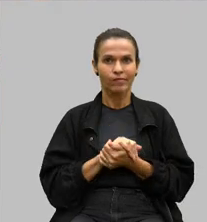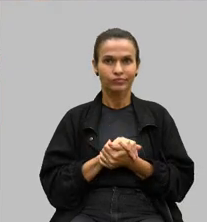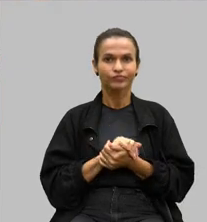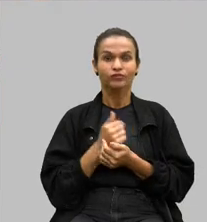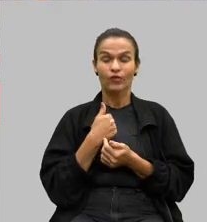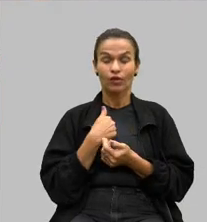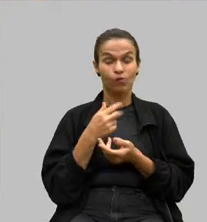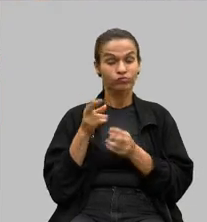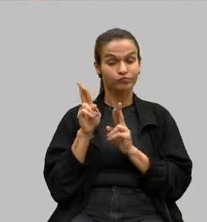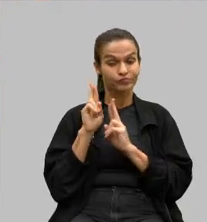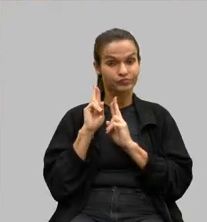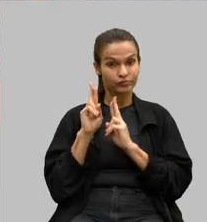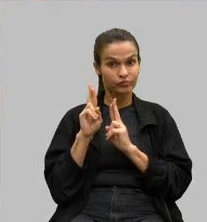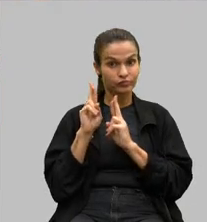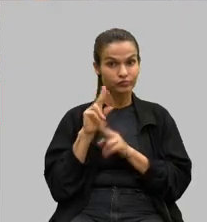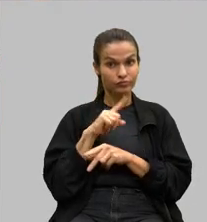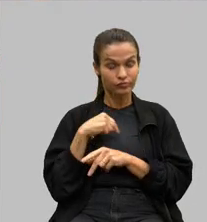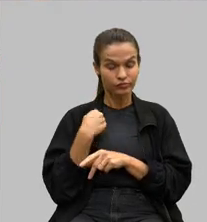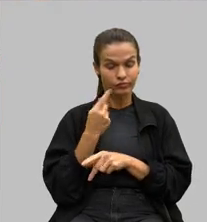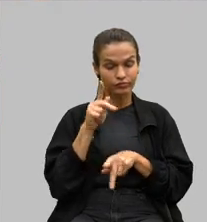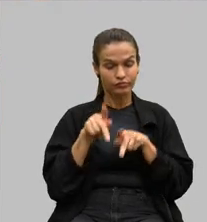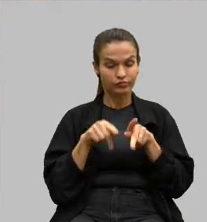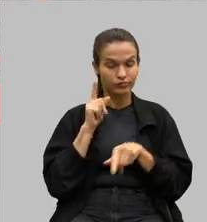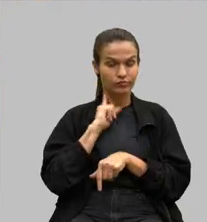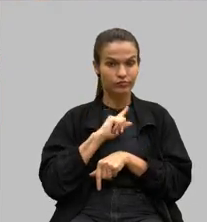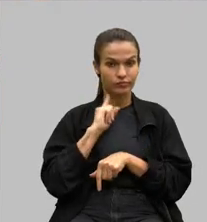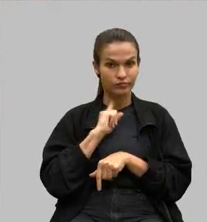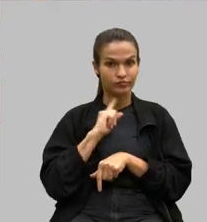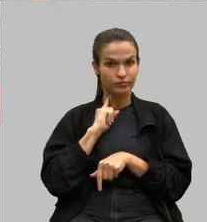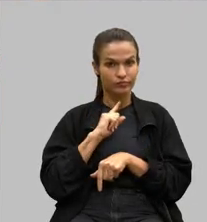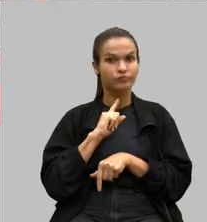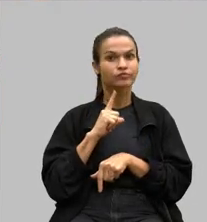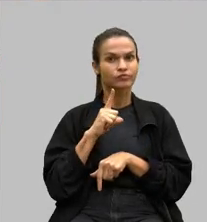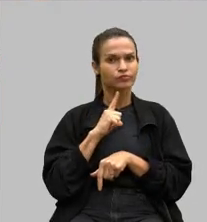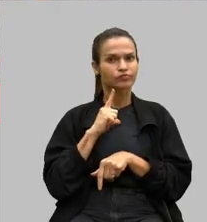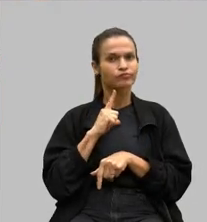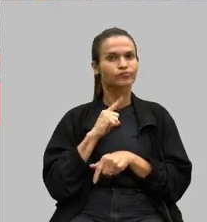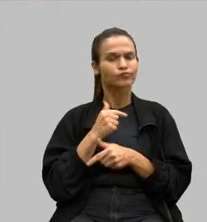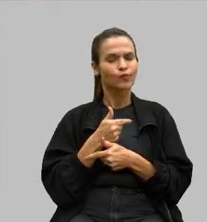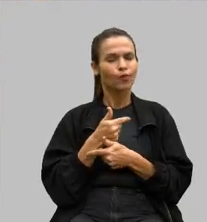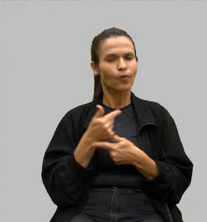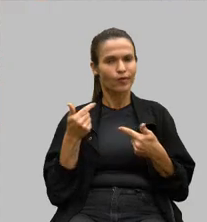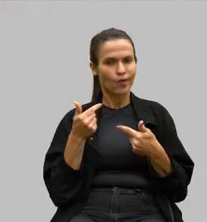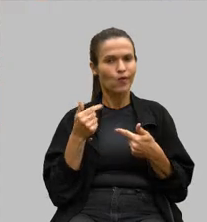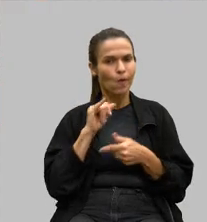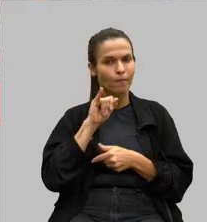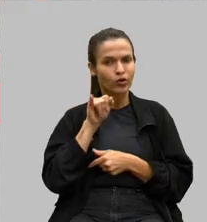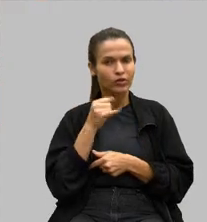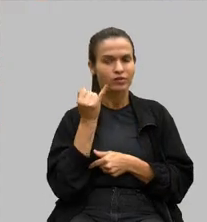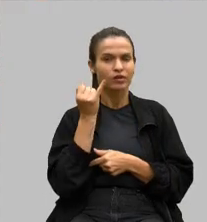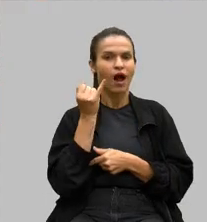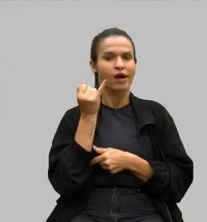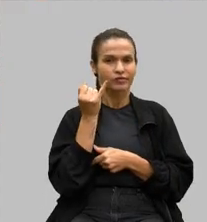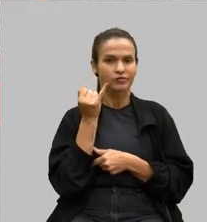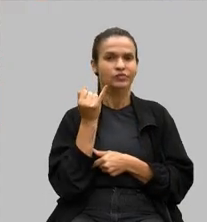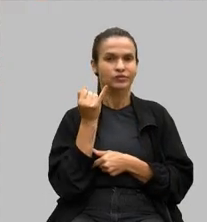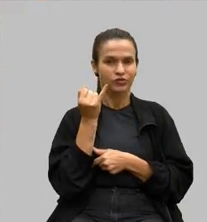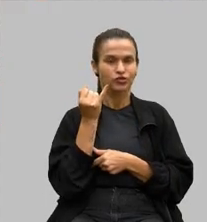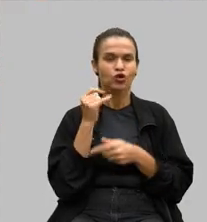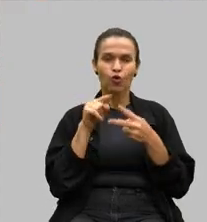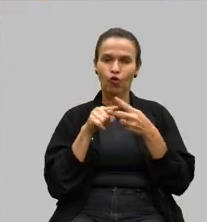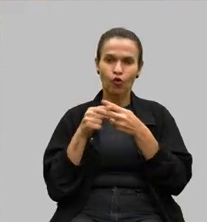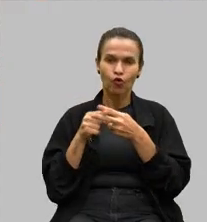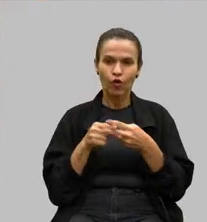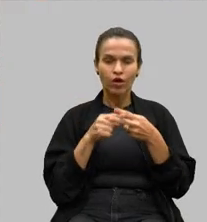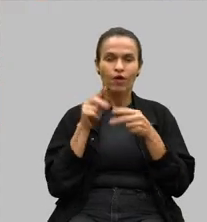eu espero que nós mineiros e mineiras tenhamos chance e tempo de corrigir e proteger